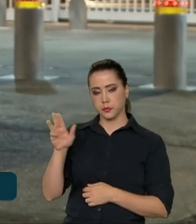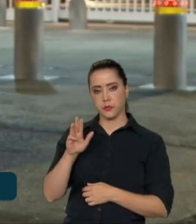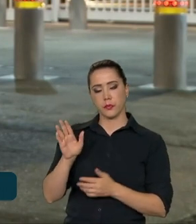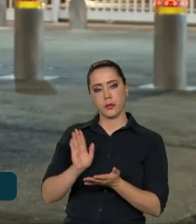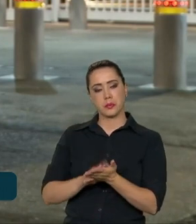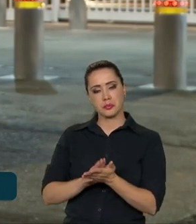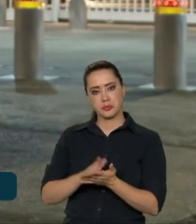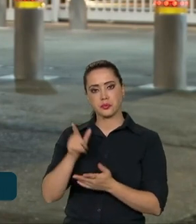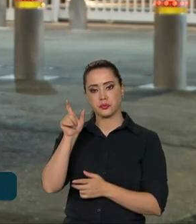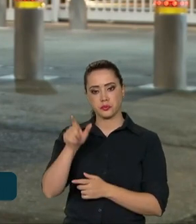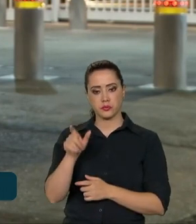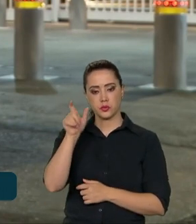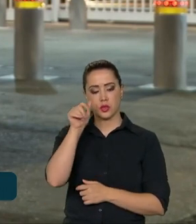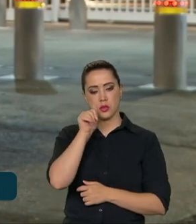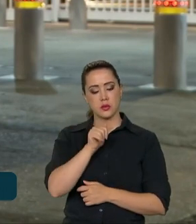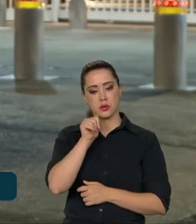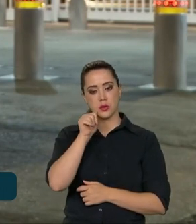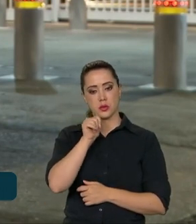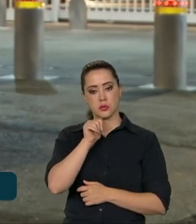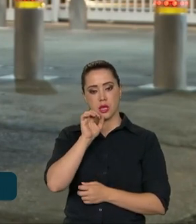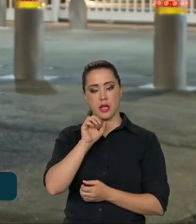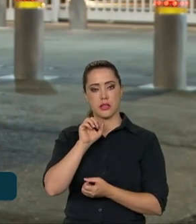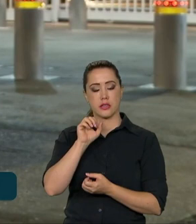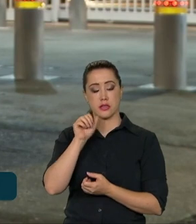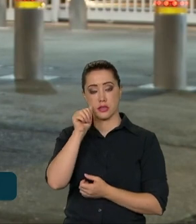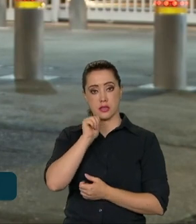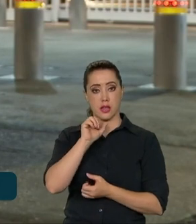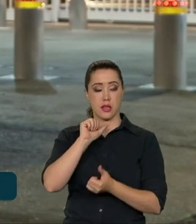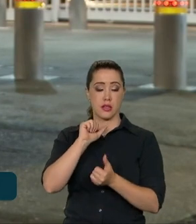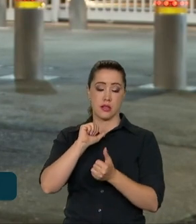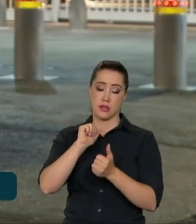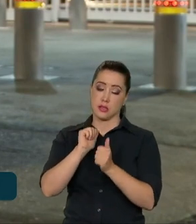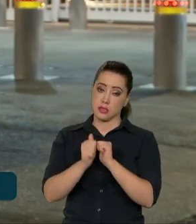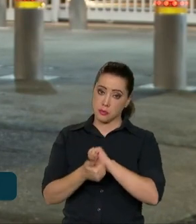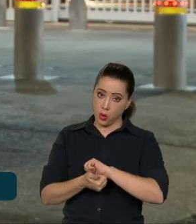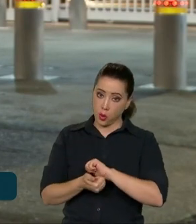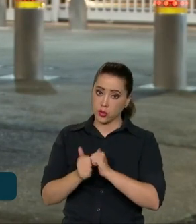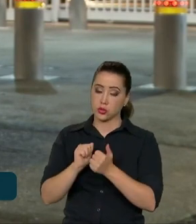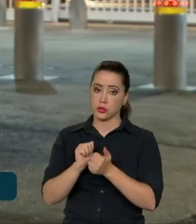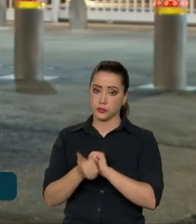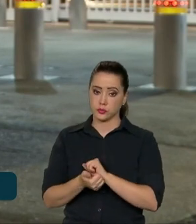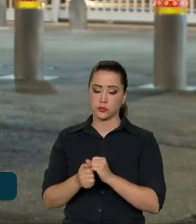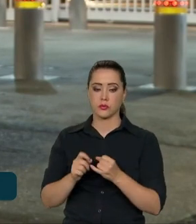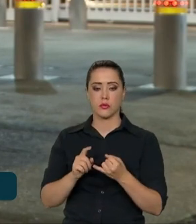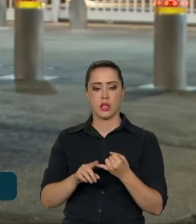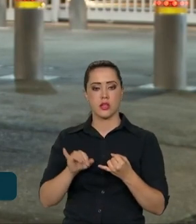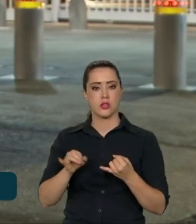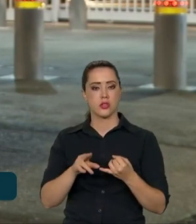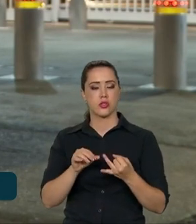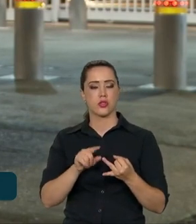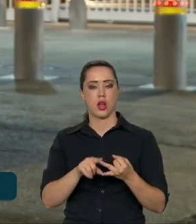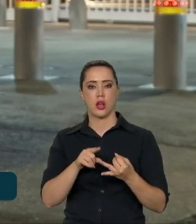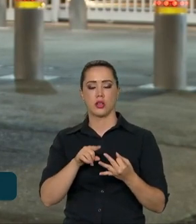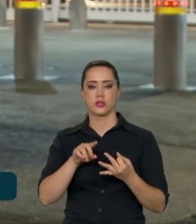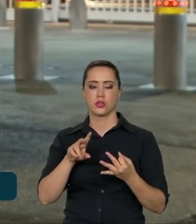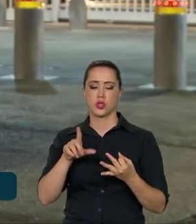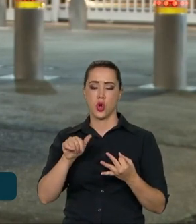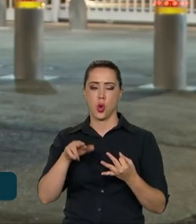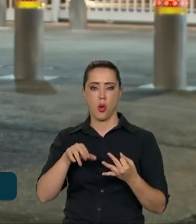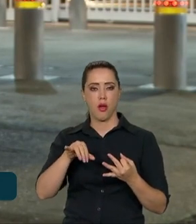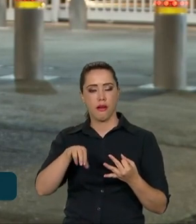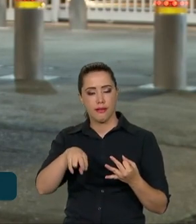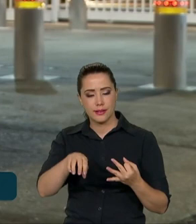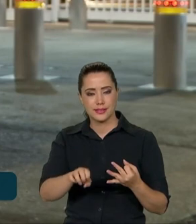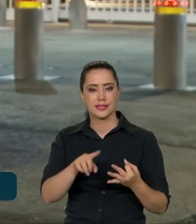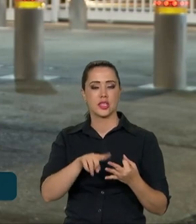parabenizar as atletas, a Rebeca Andrade, Flávia Saraiva, a Jade Barbosa, a Lohane Oliveira também e